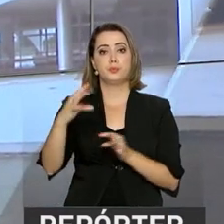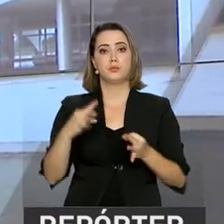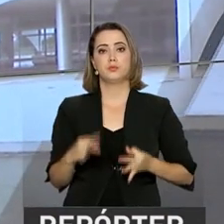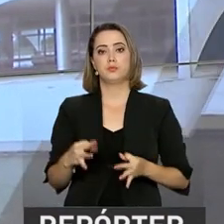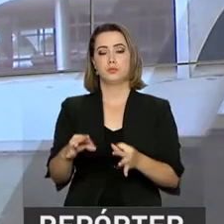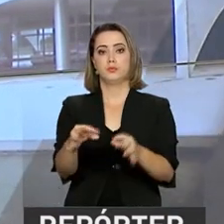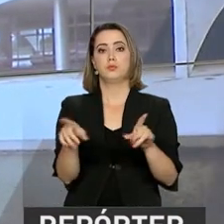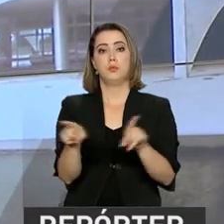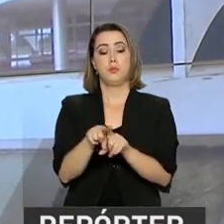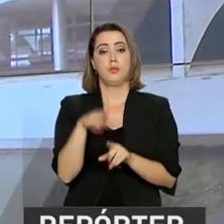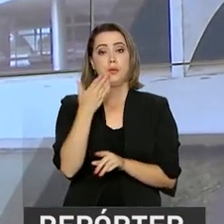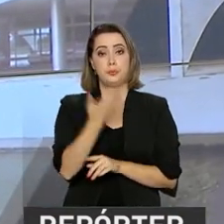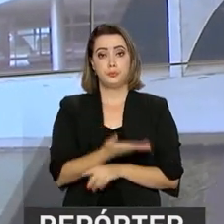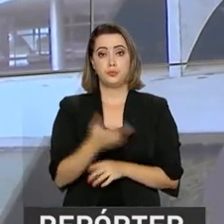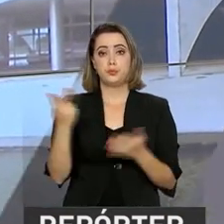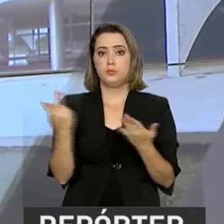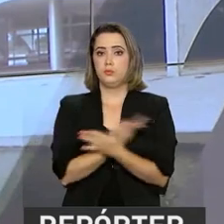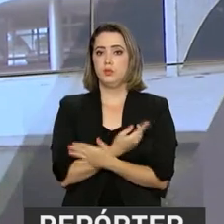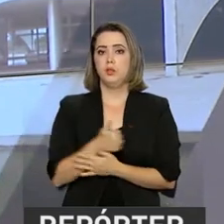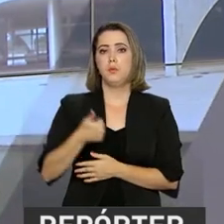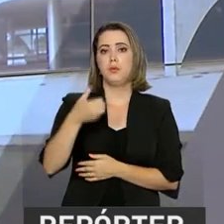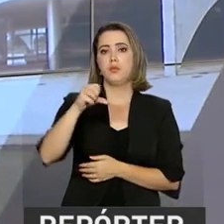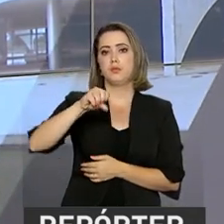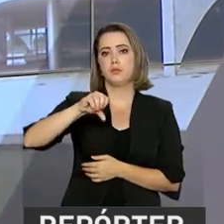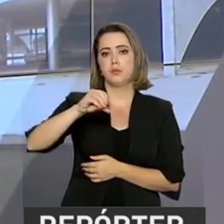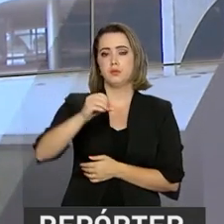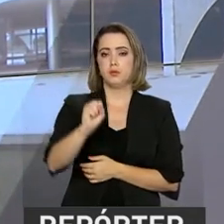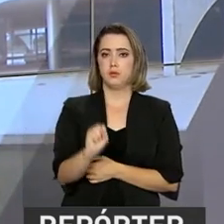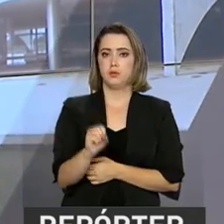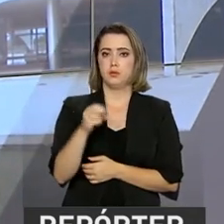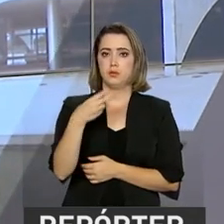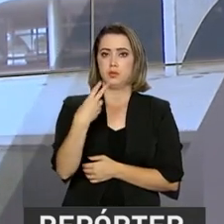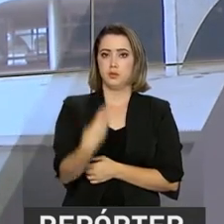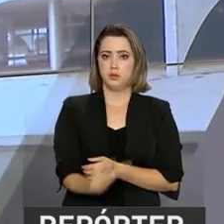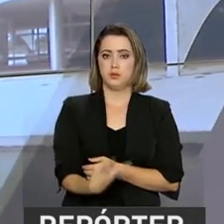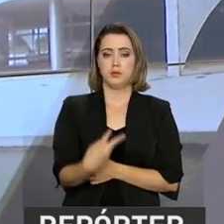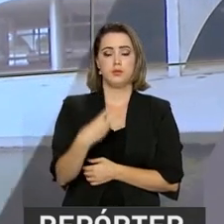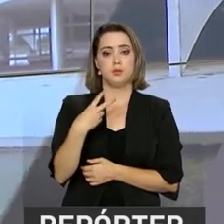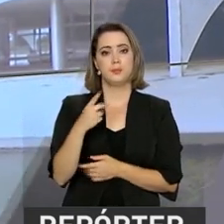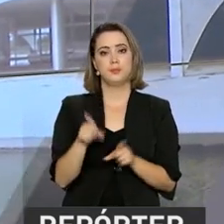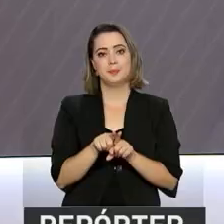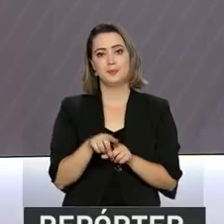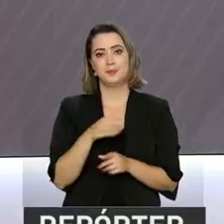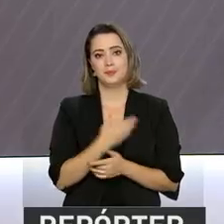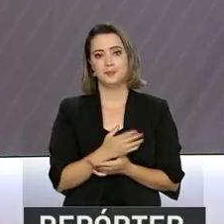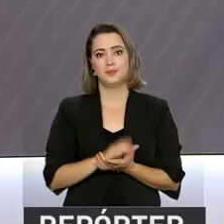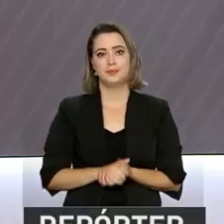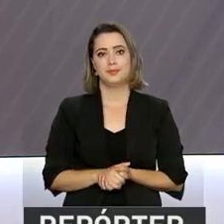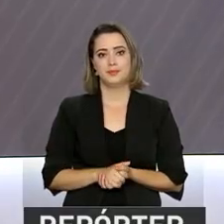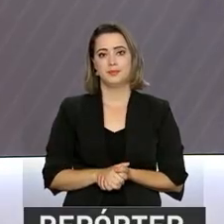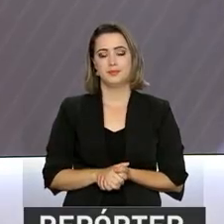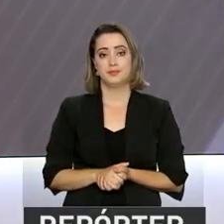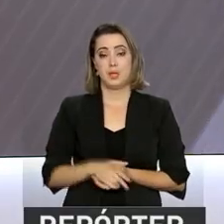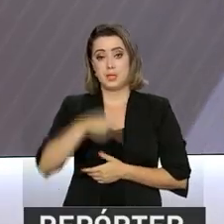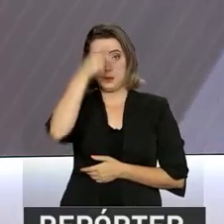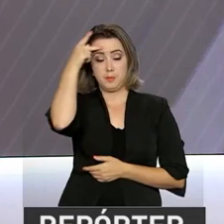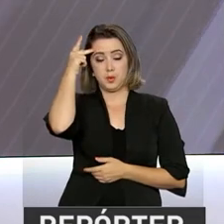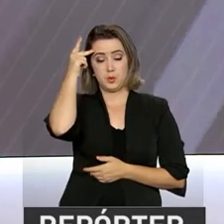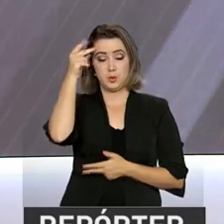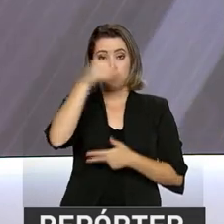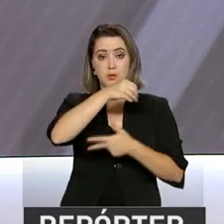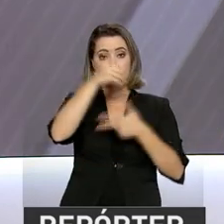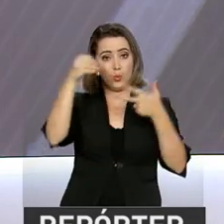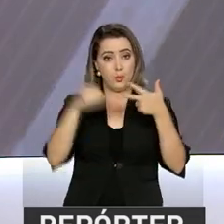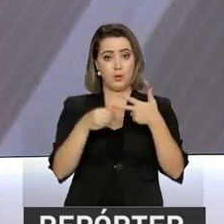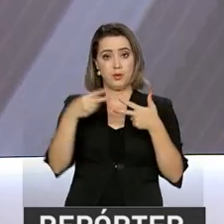Antártico brasileiro é realizado desde 19 e 82 e os participantes